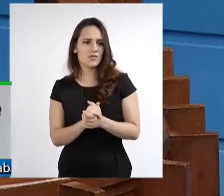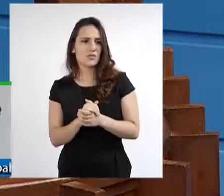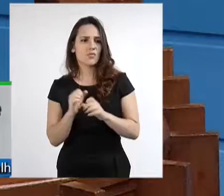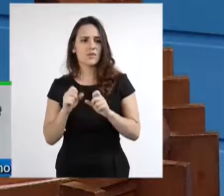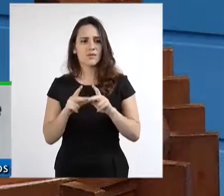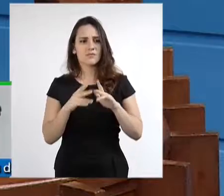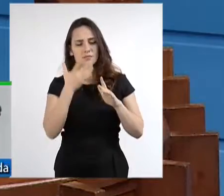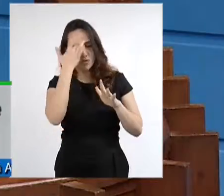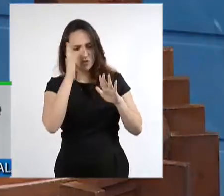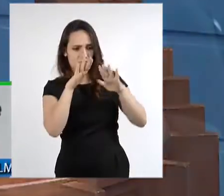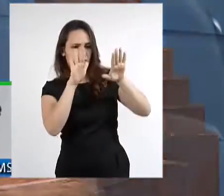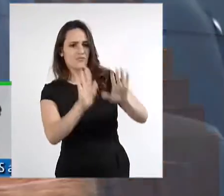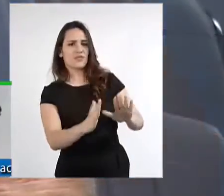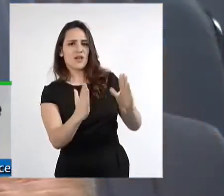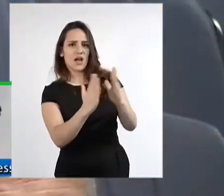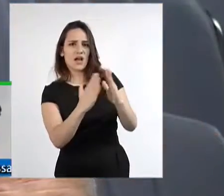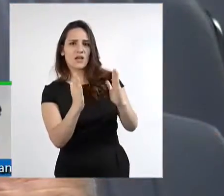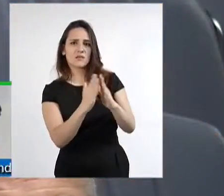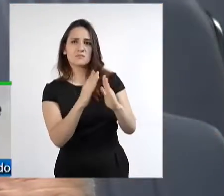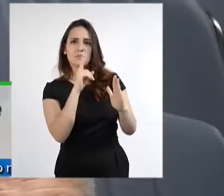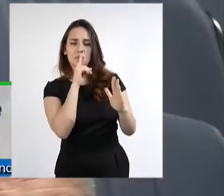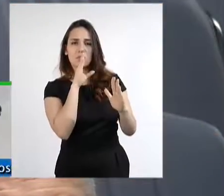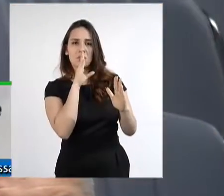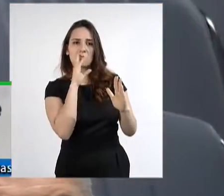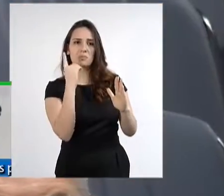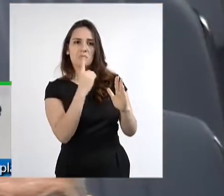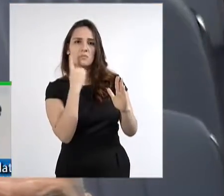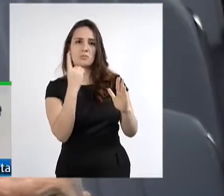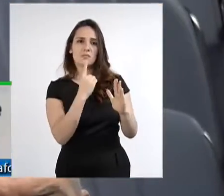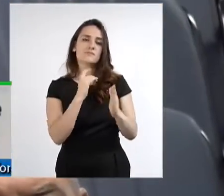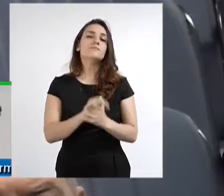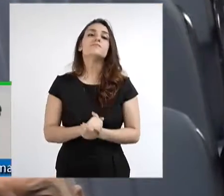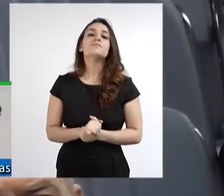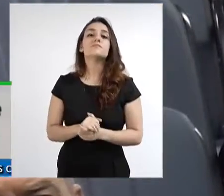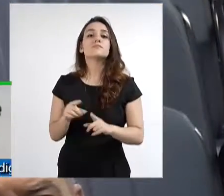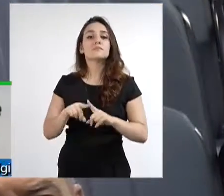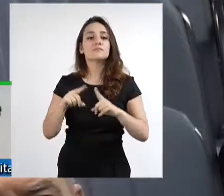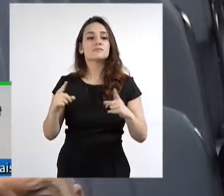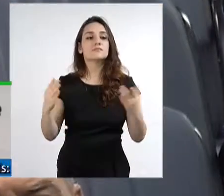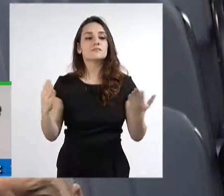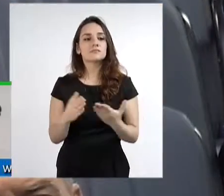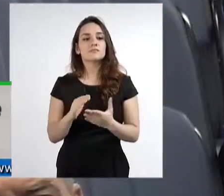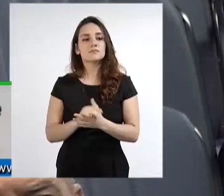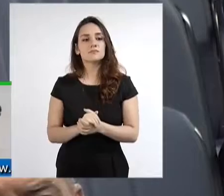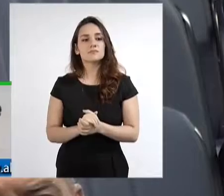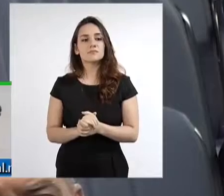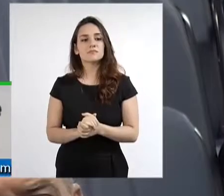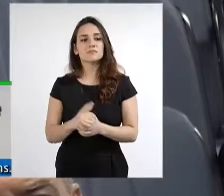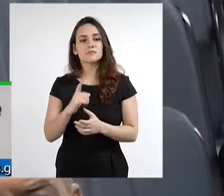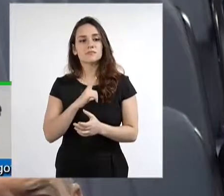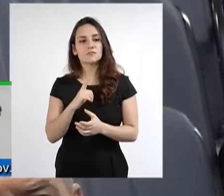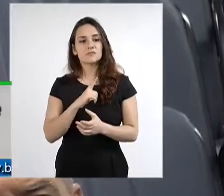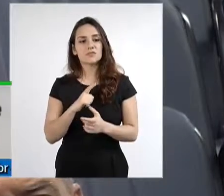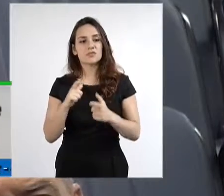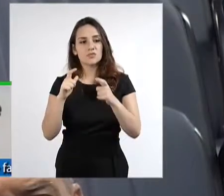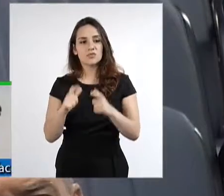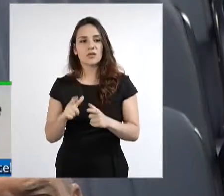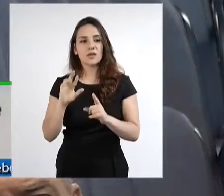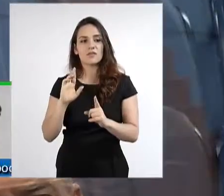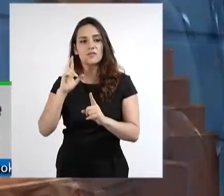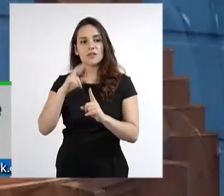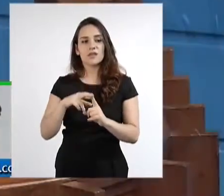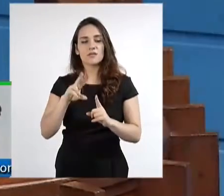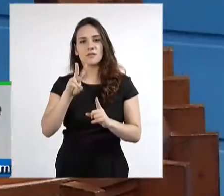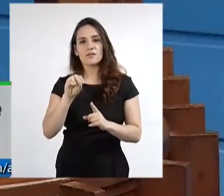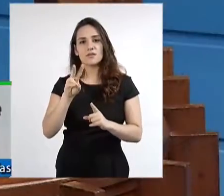fica enclausulado dentro de 4 paredes. E o centro de referência, vovó Ziza, na minha ideia, era que